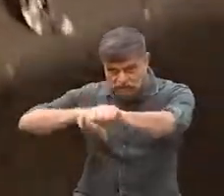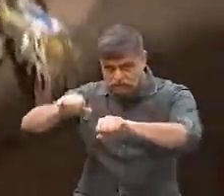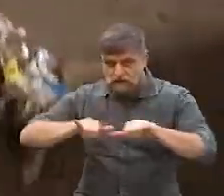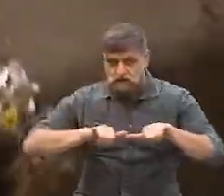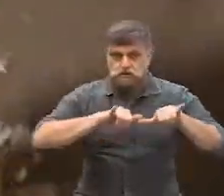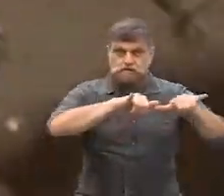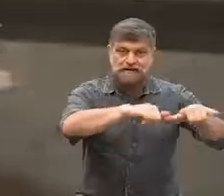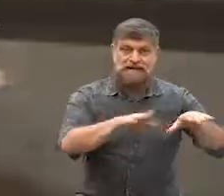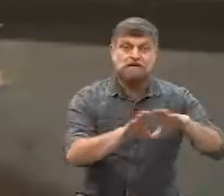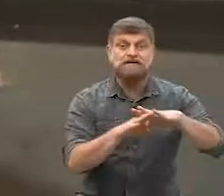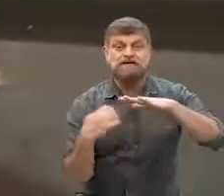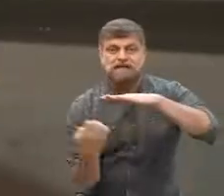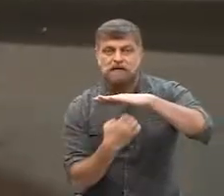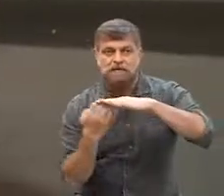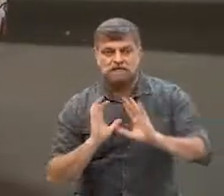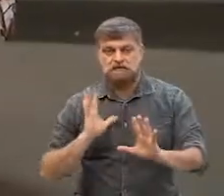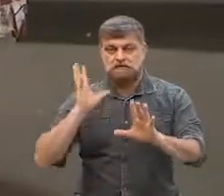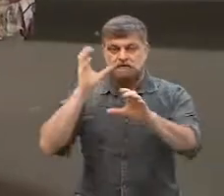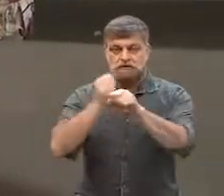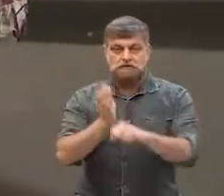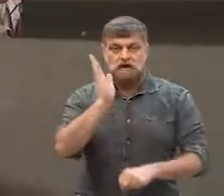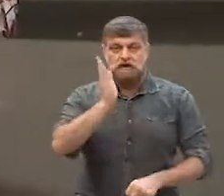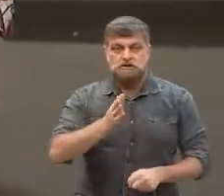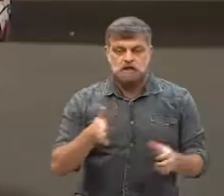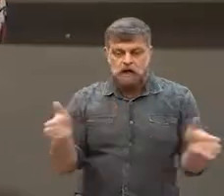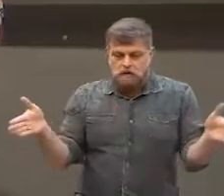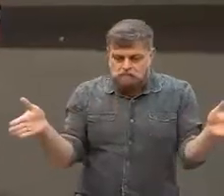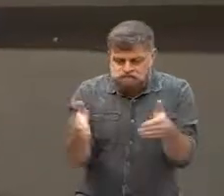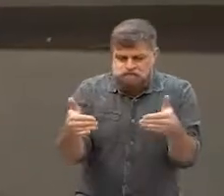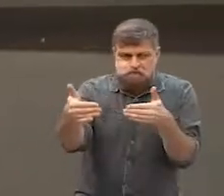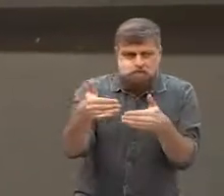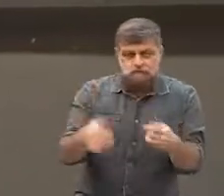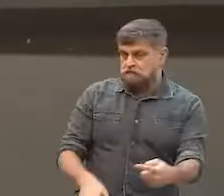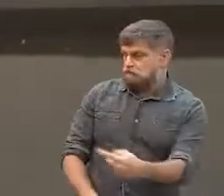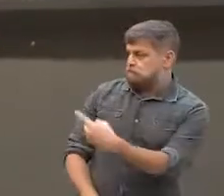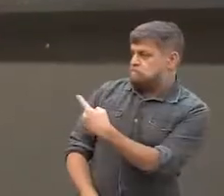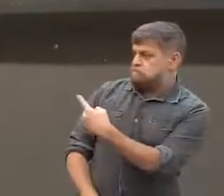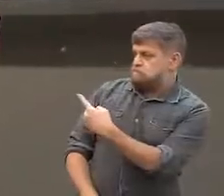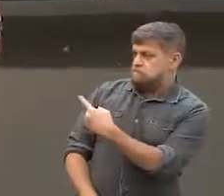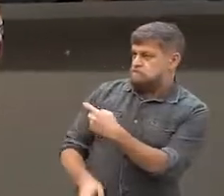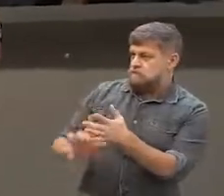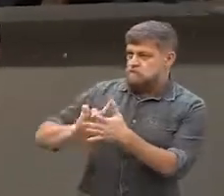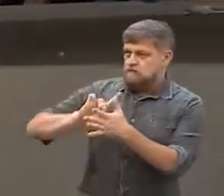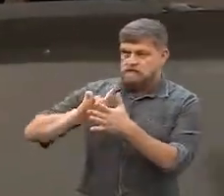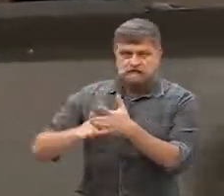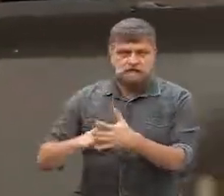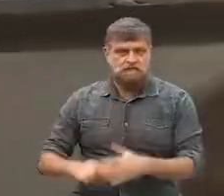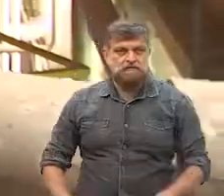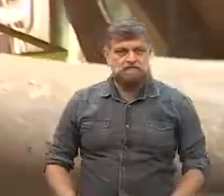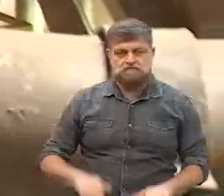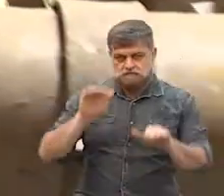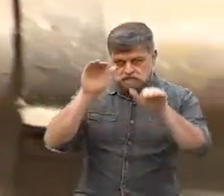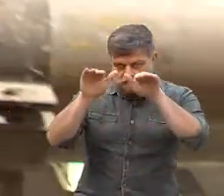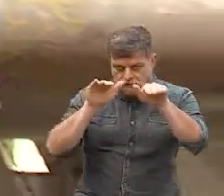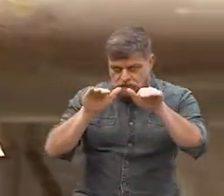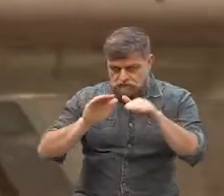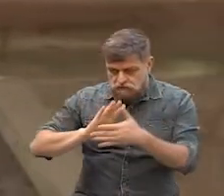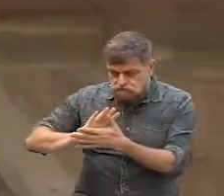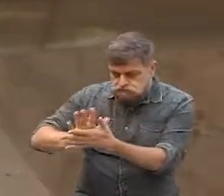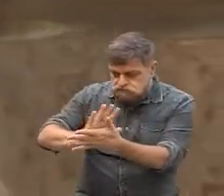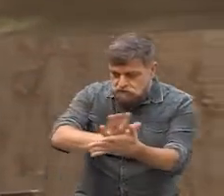supermercados e empresas. Tudo já chega prensado assim após passar pelos depósitos.